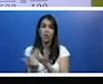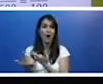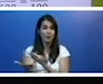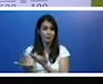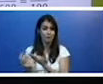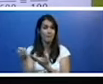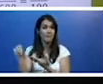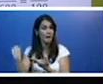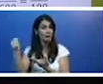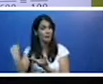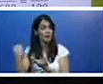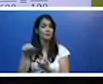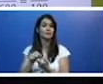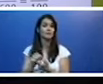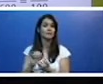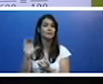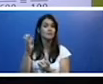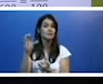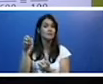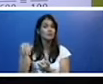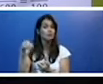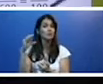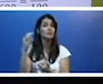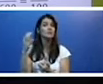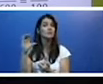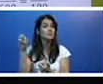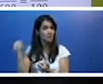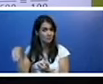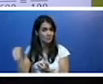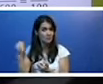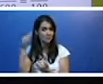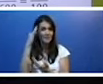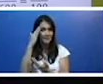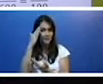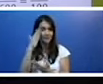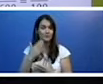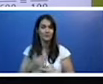ela em centímetros, aqui no tamanho